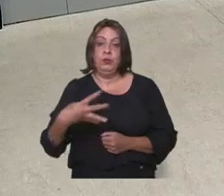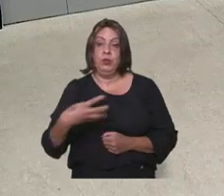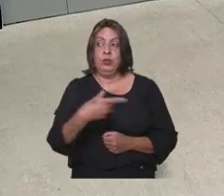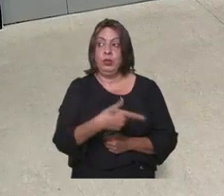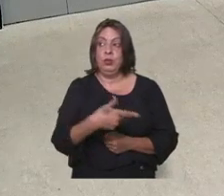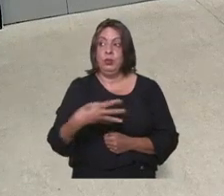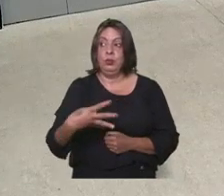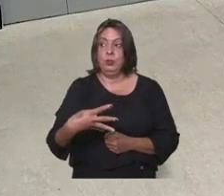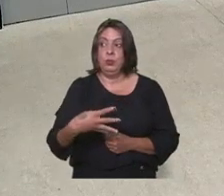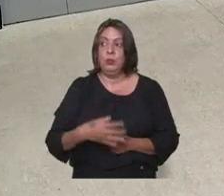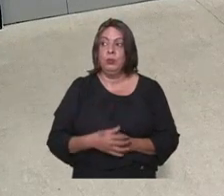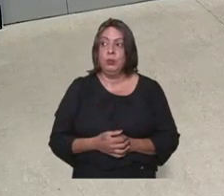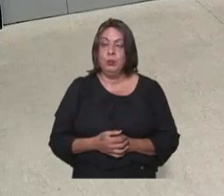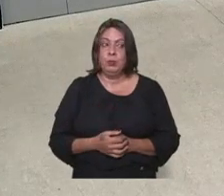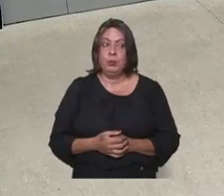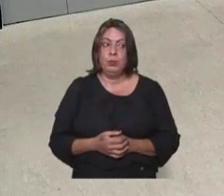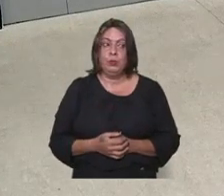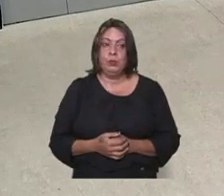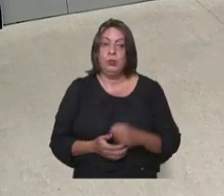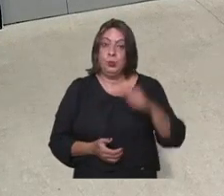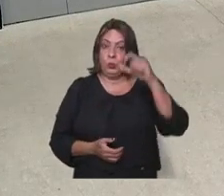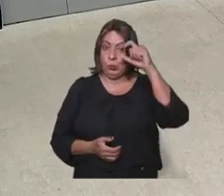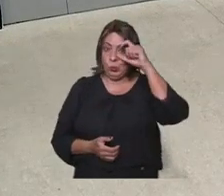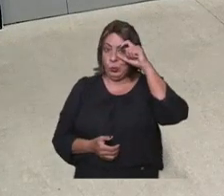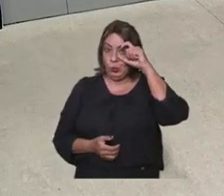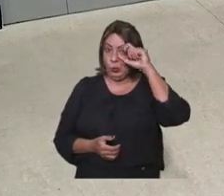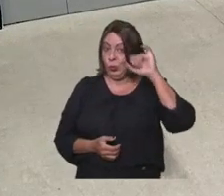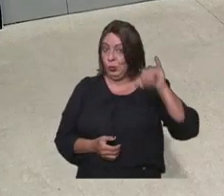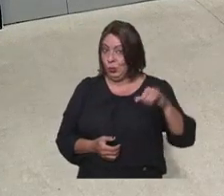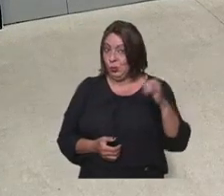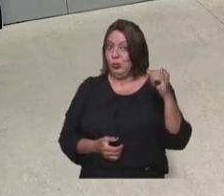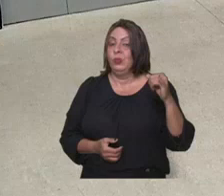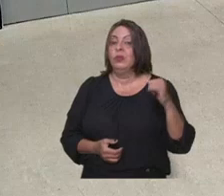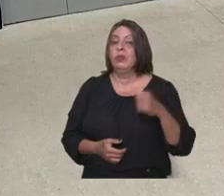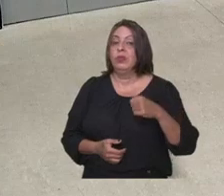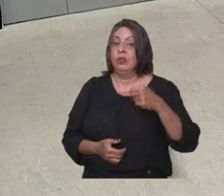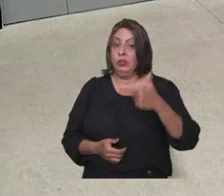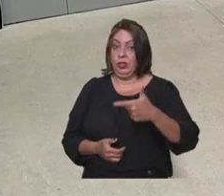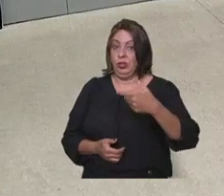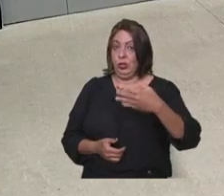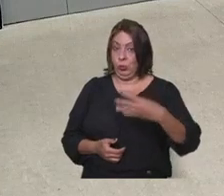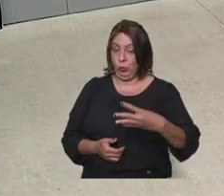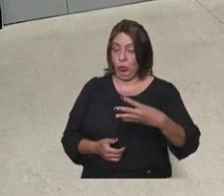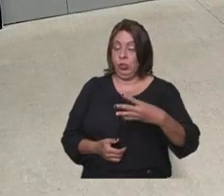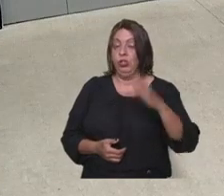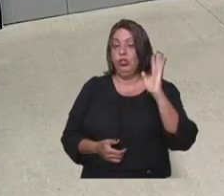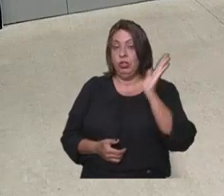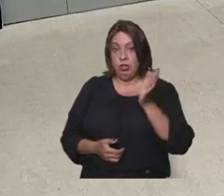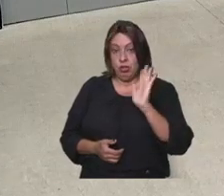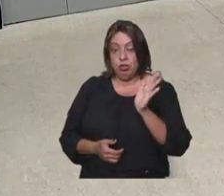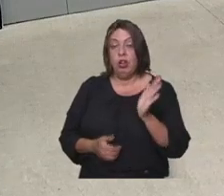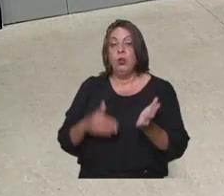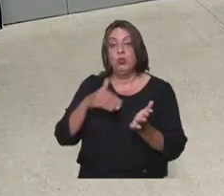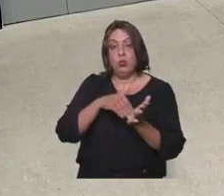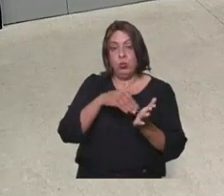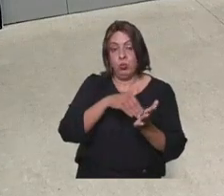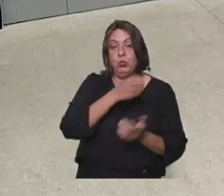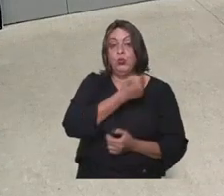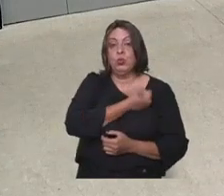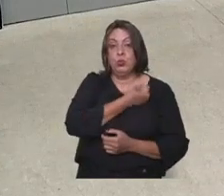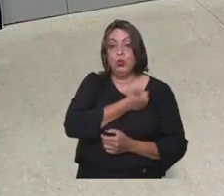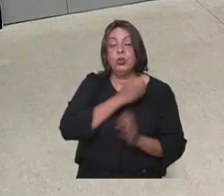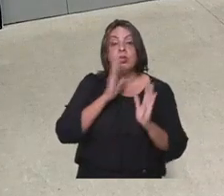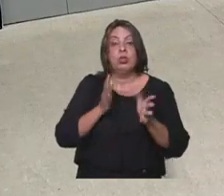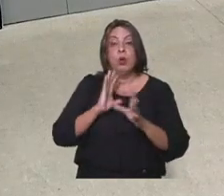agora 24. Alô, alô, Jaqueline Cruz, 24, a bolinha chamada por você, a última bolinha chamada,